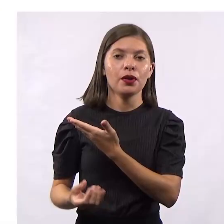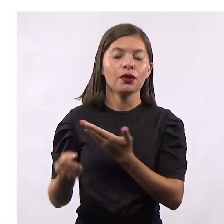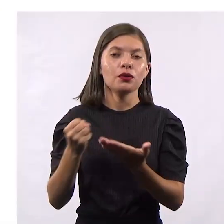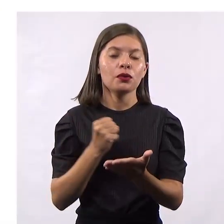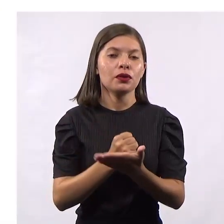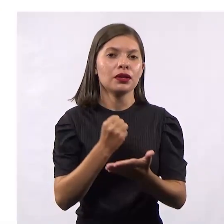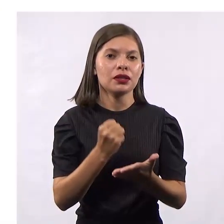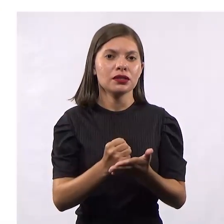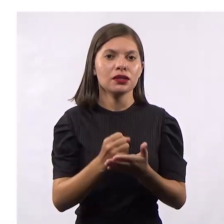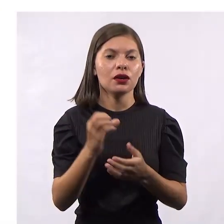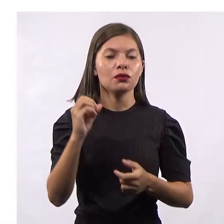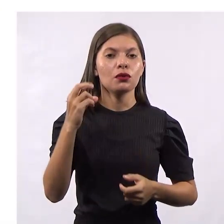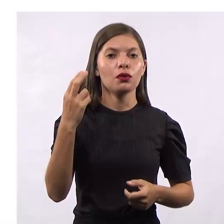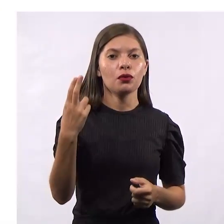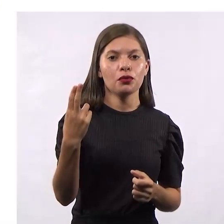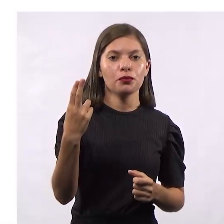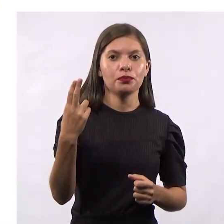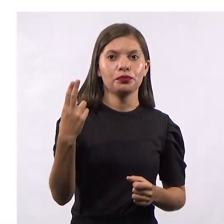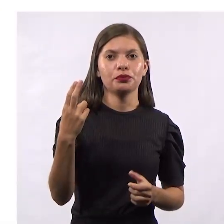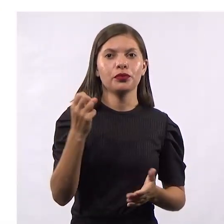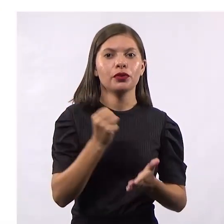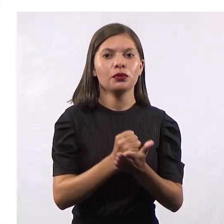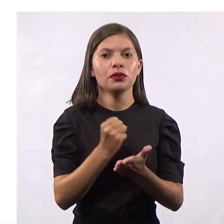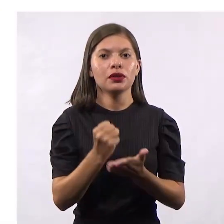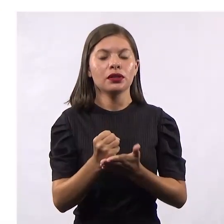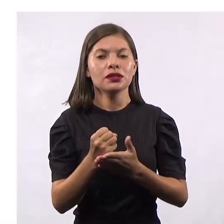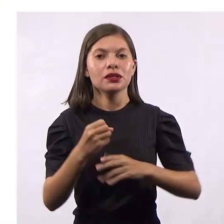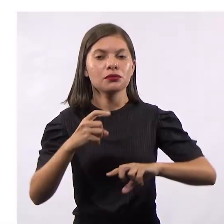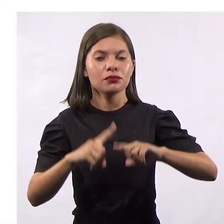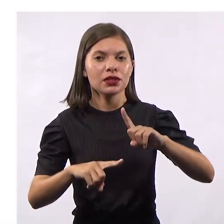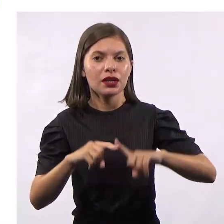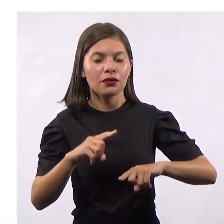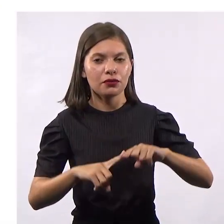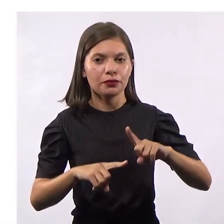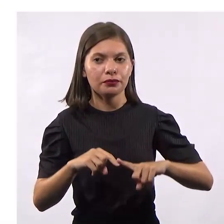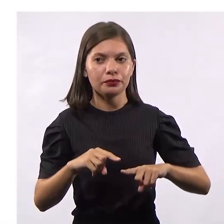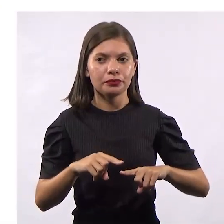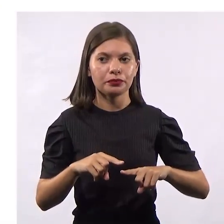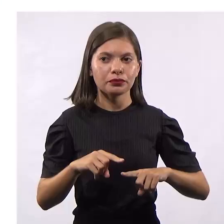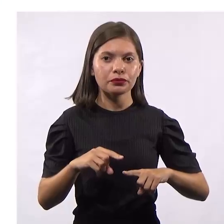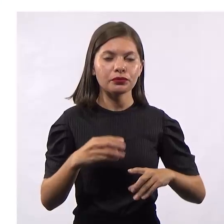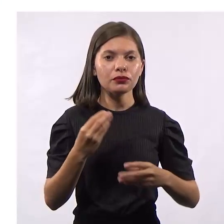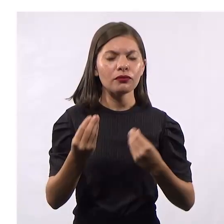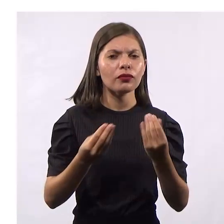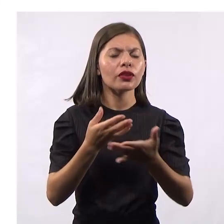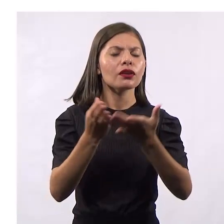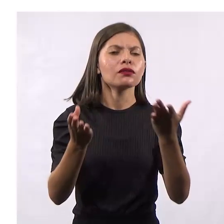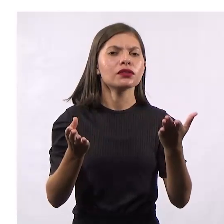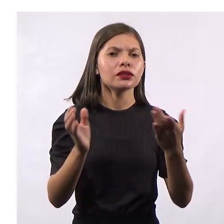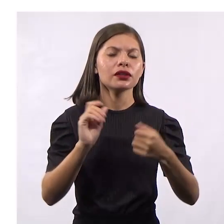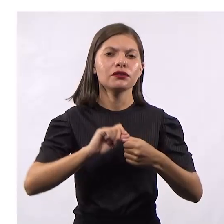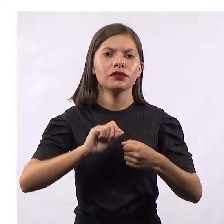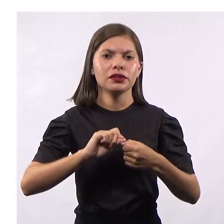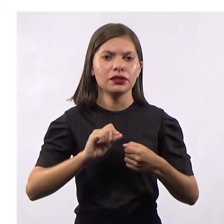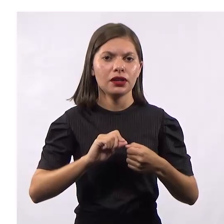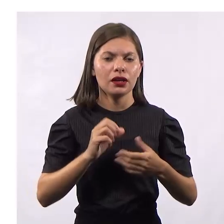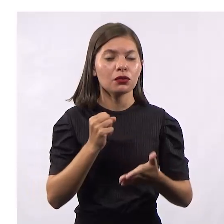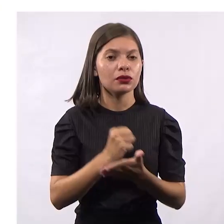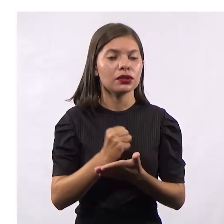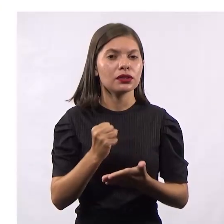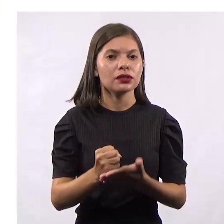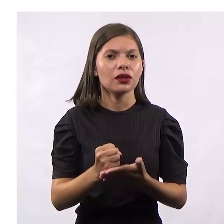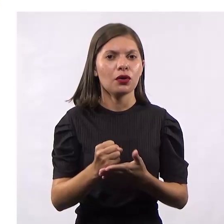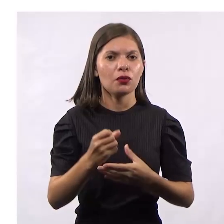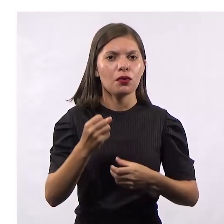a contratação, ou pode ser aquela contratação por tarefa, tá? Que é quando você vai fazer uma